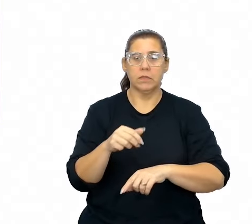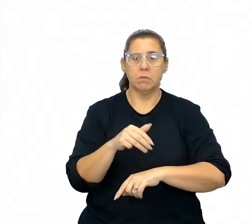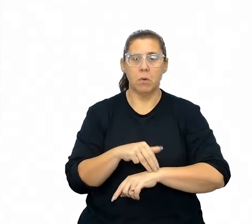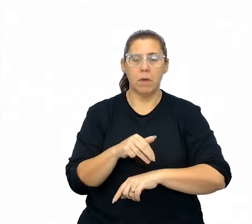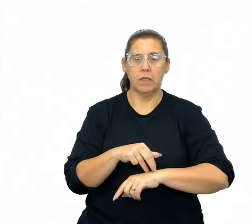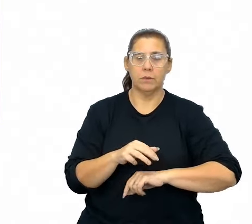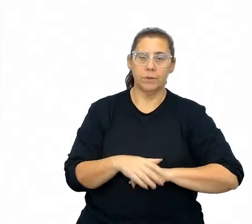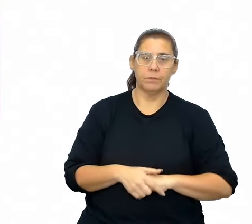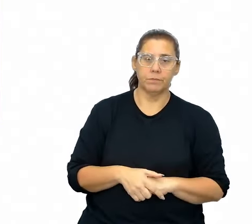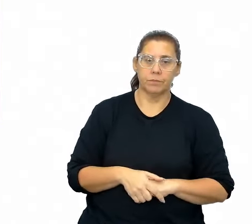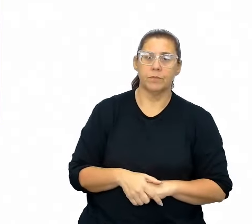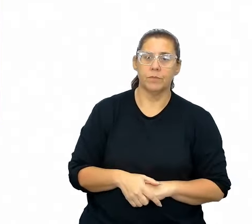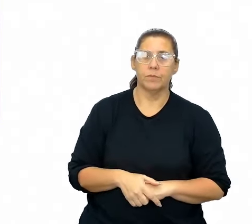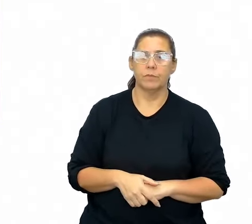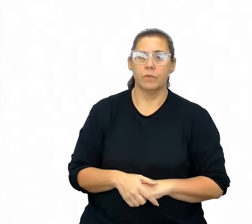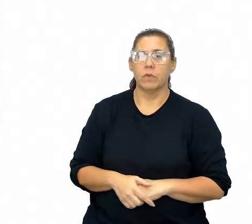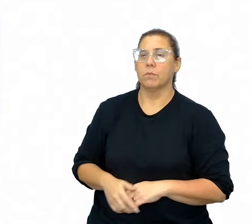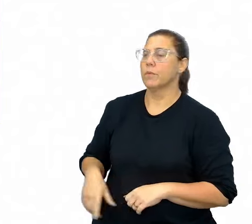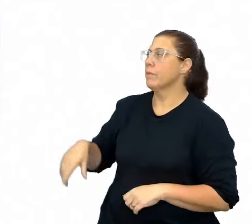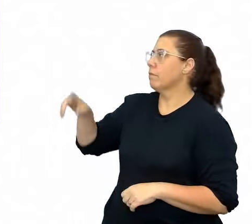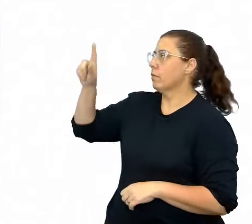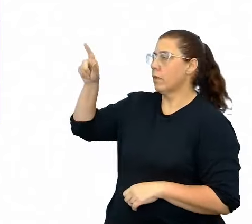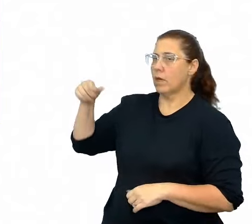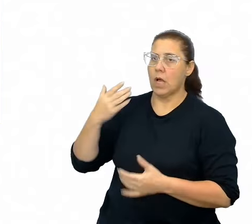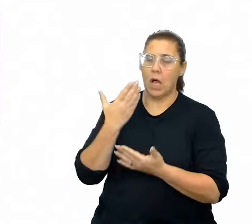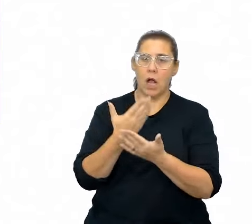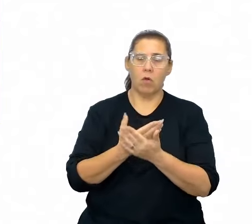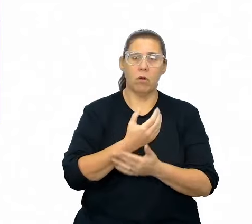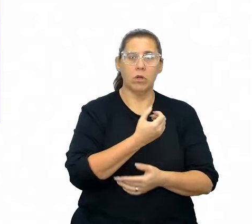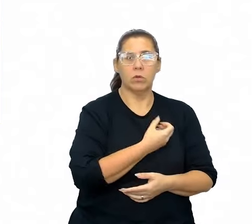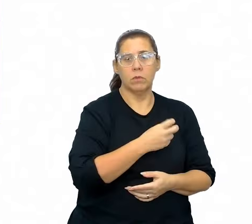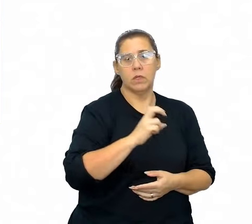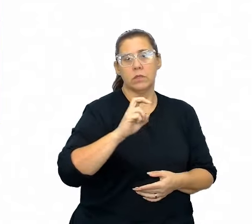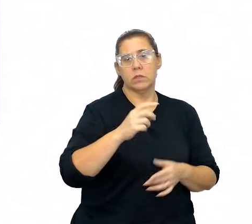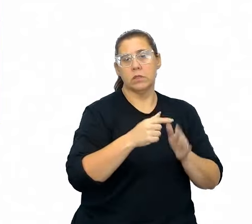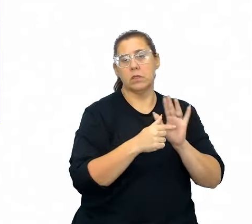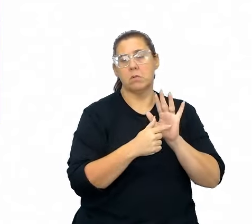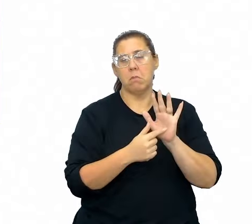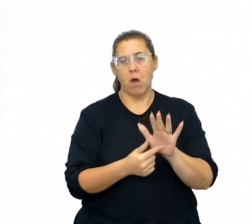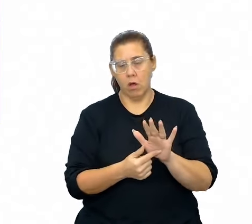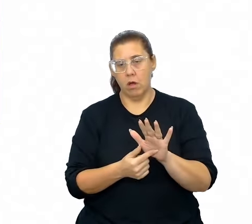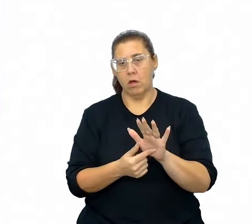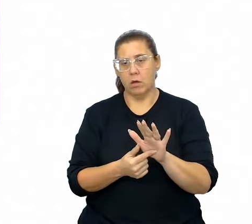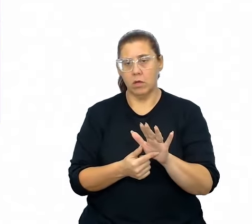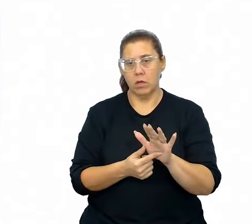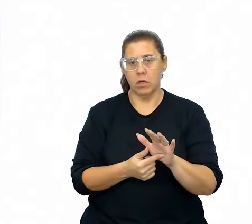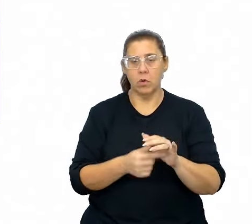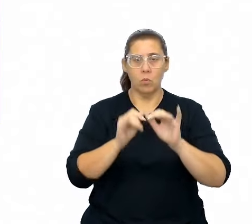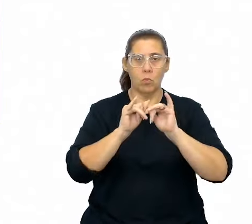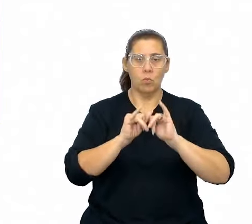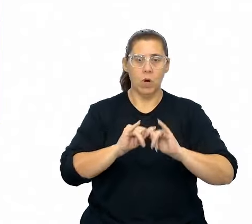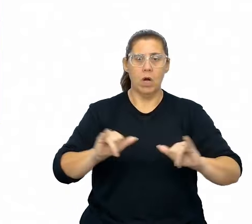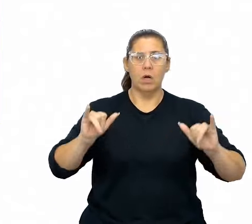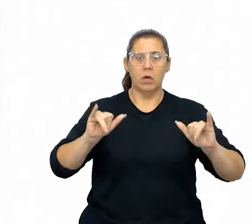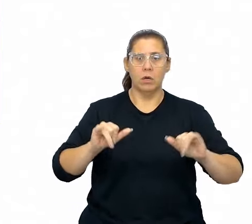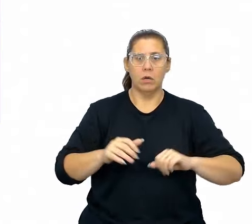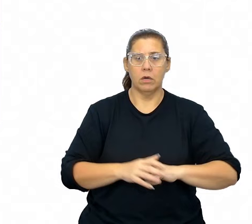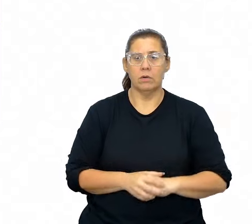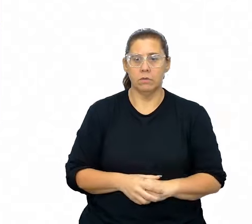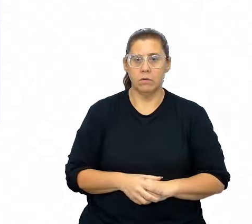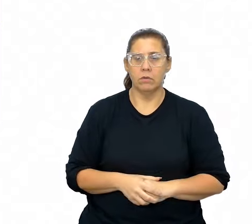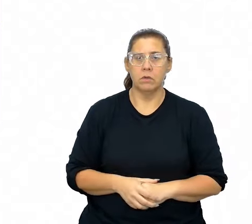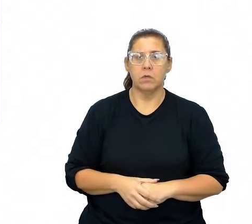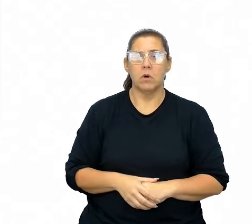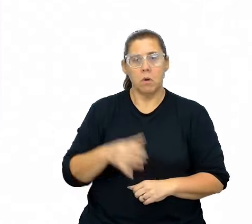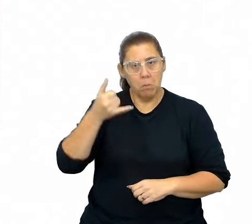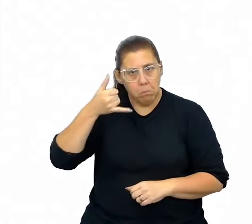momento. Aqui temos a aula 5, que ela traz para a leitura uma notícia sobre o Bumba